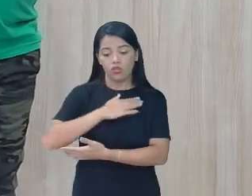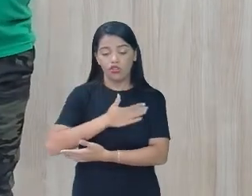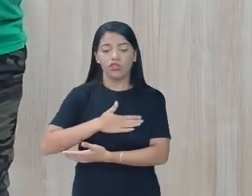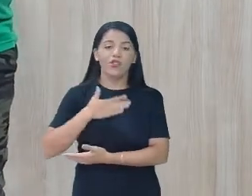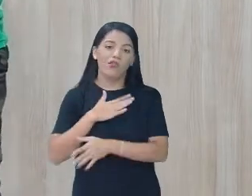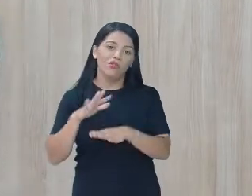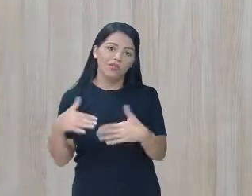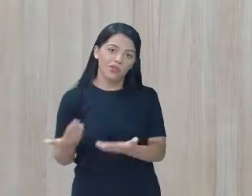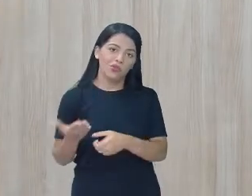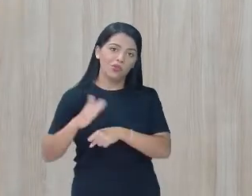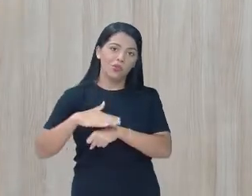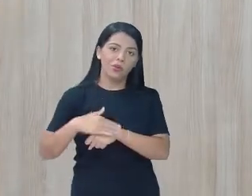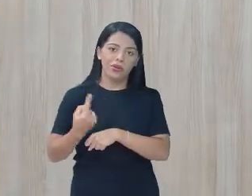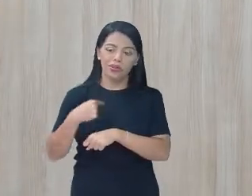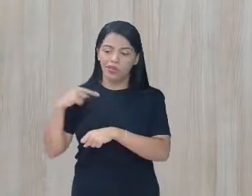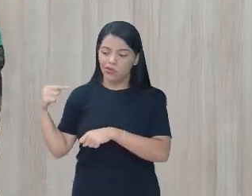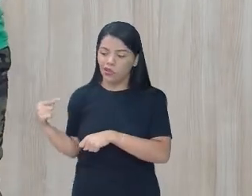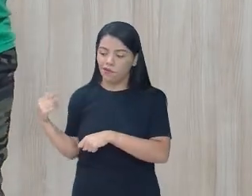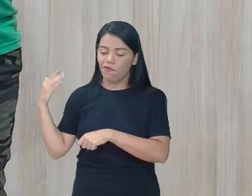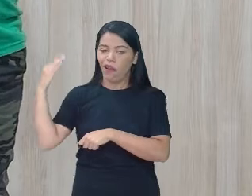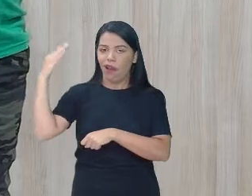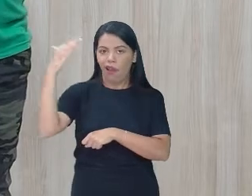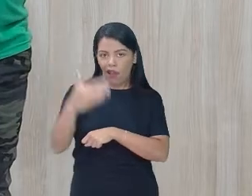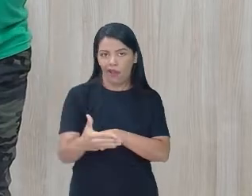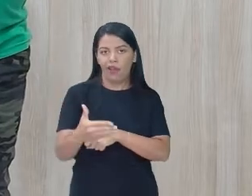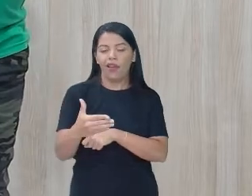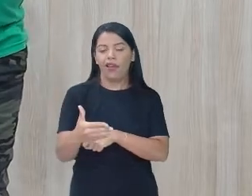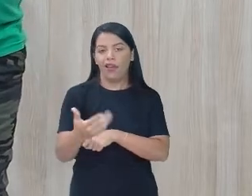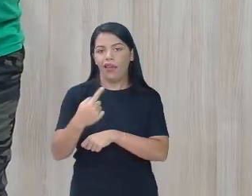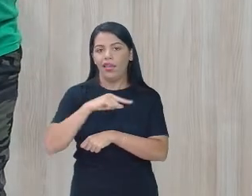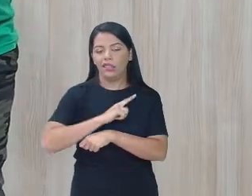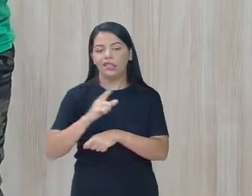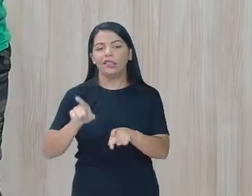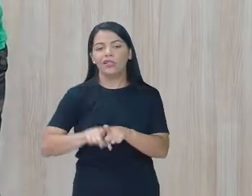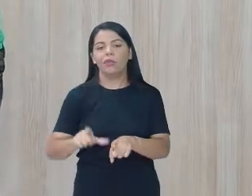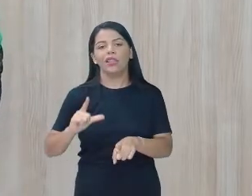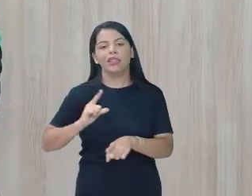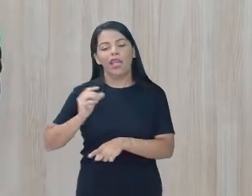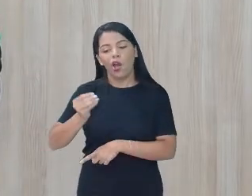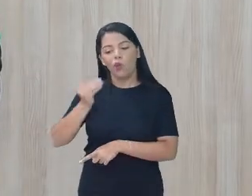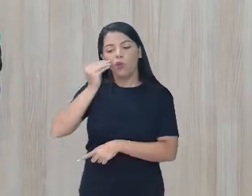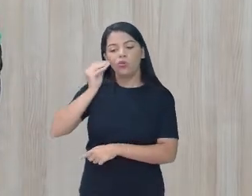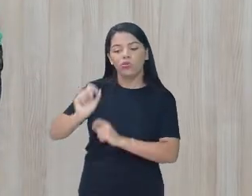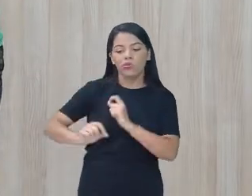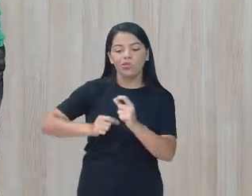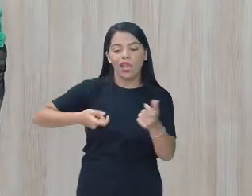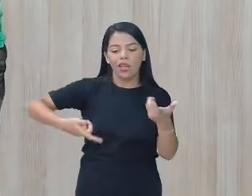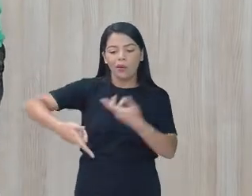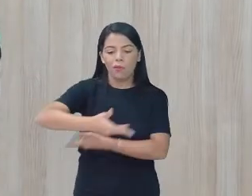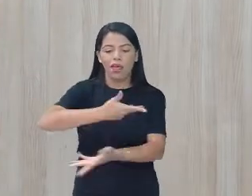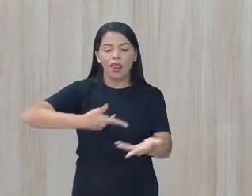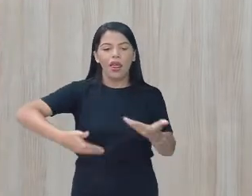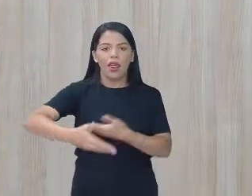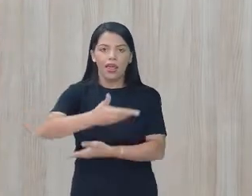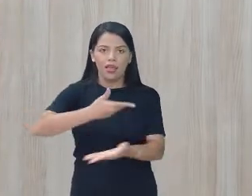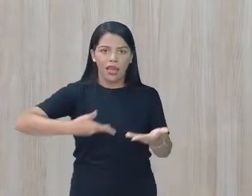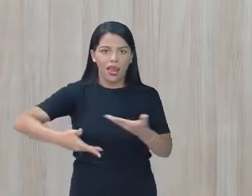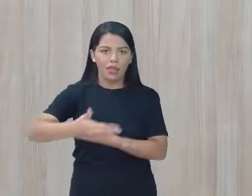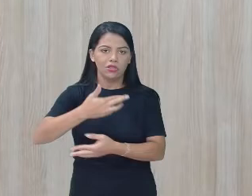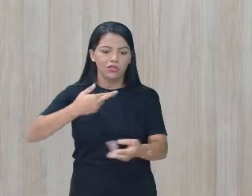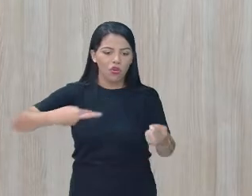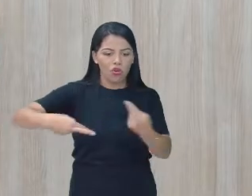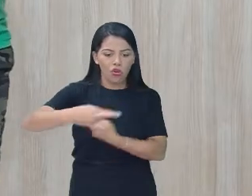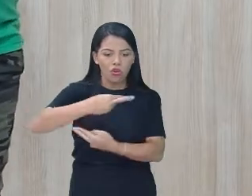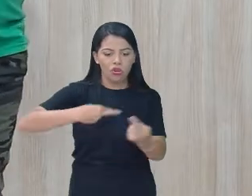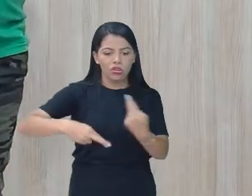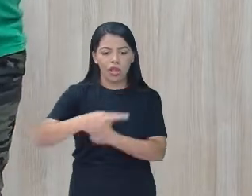gente está se direcionando para esses locais, a gente também tem a oportunidade de socializar com outras pessoas.